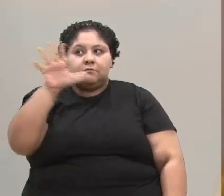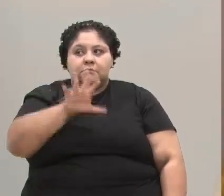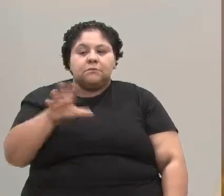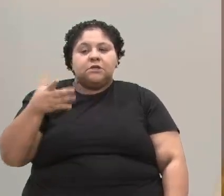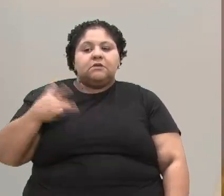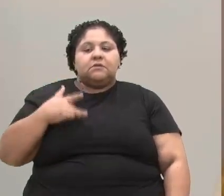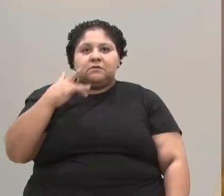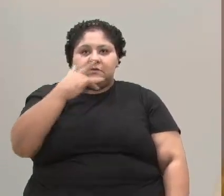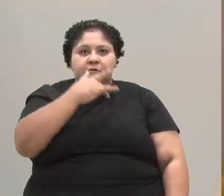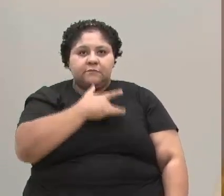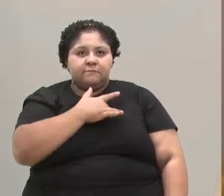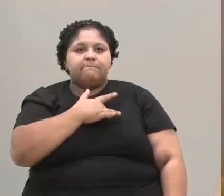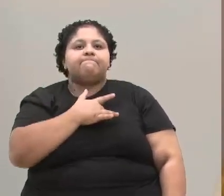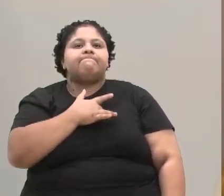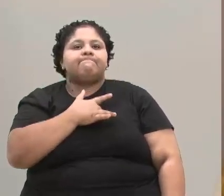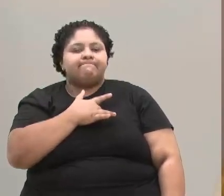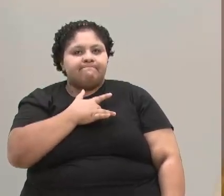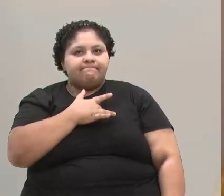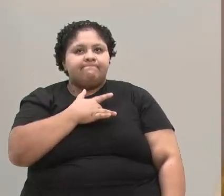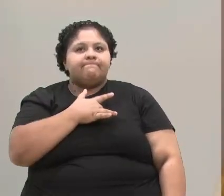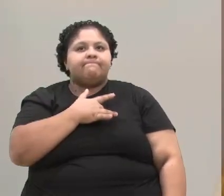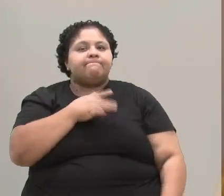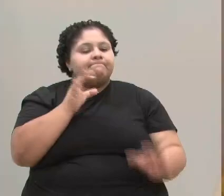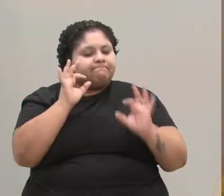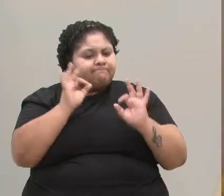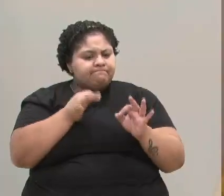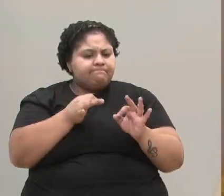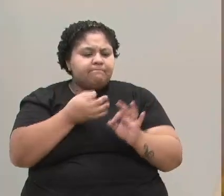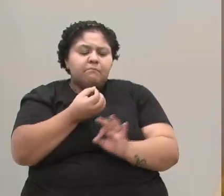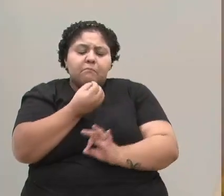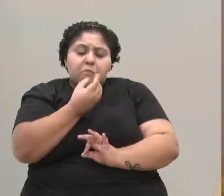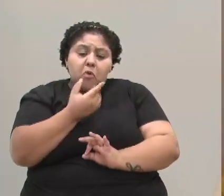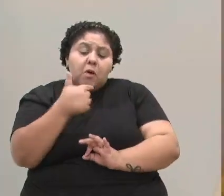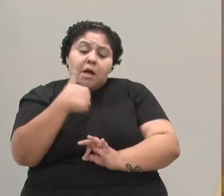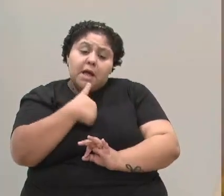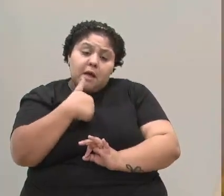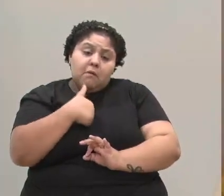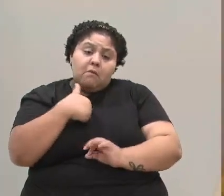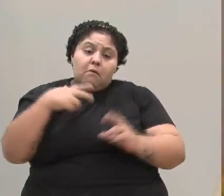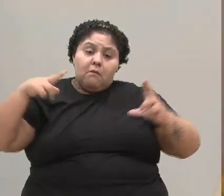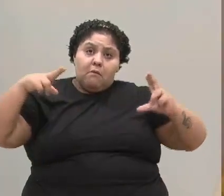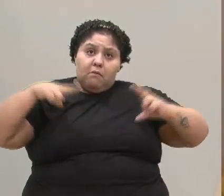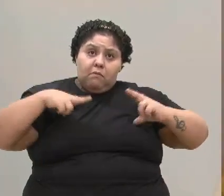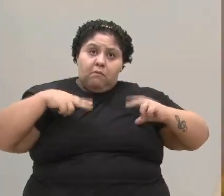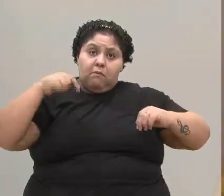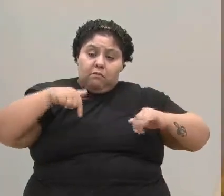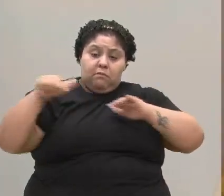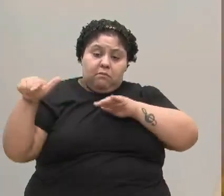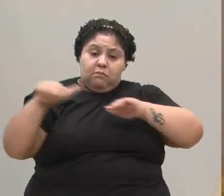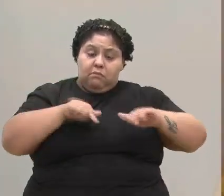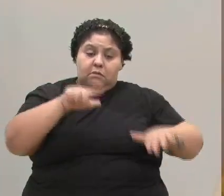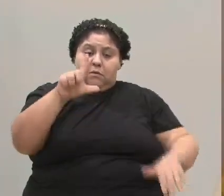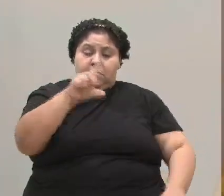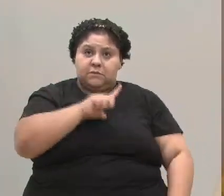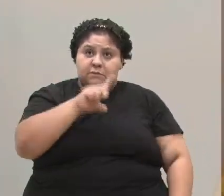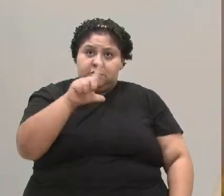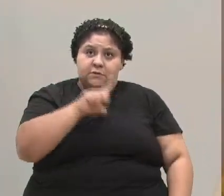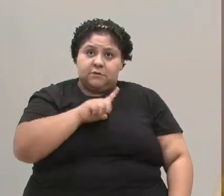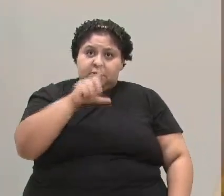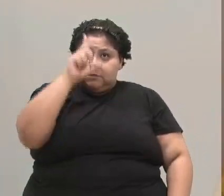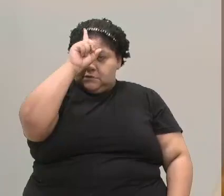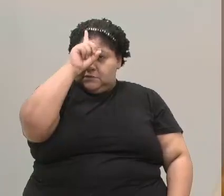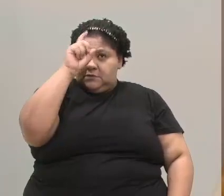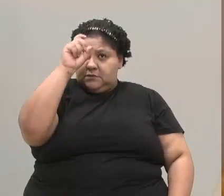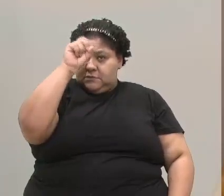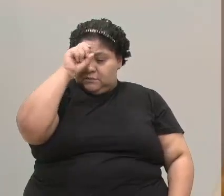saúde contempla. Eu tenho plano privado e a semana, casualmente, estive no hospital onde